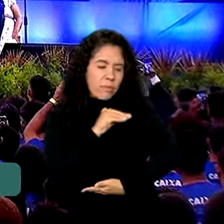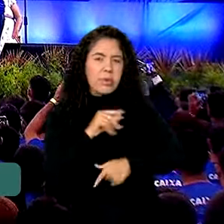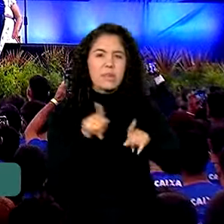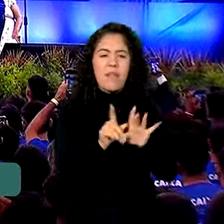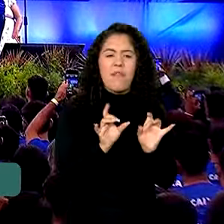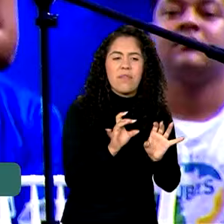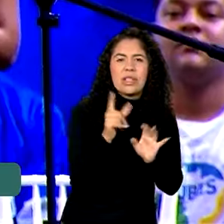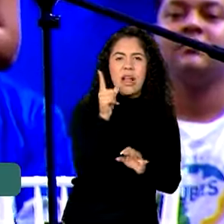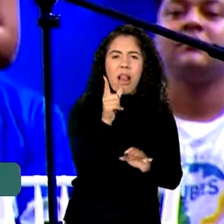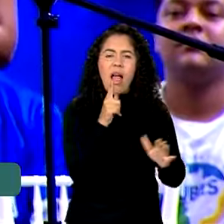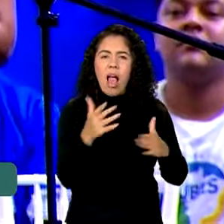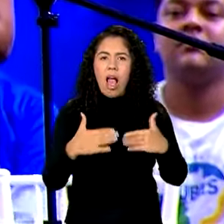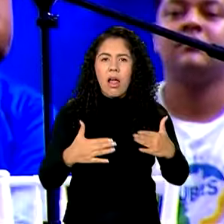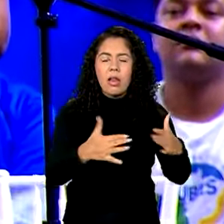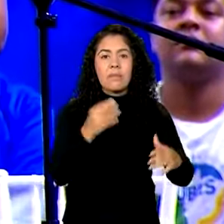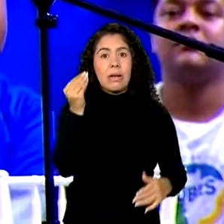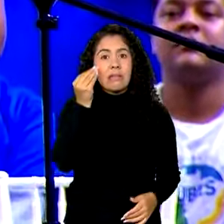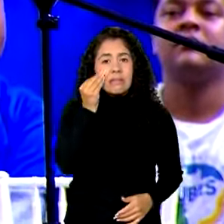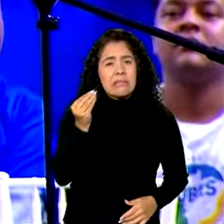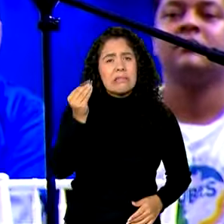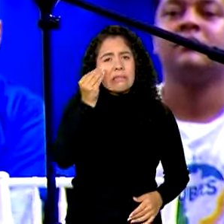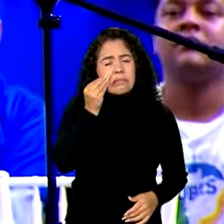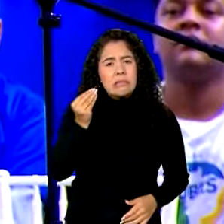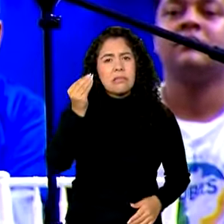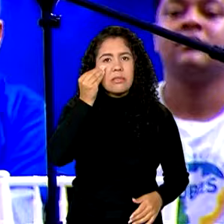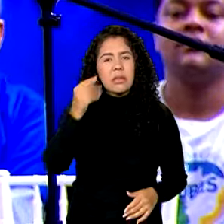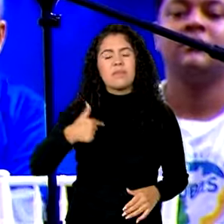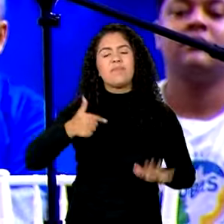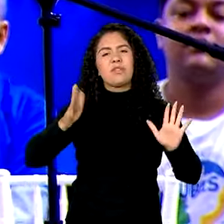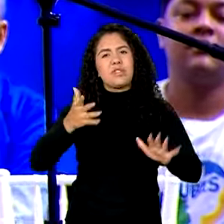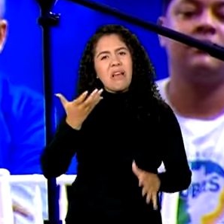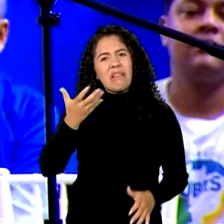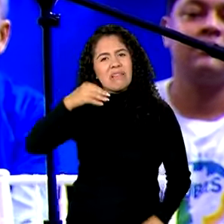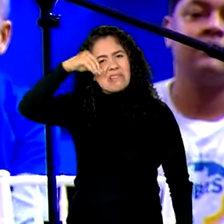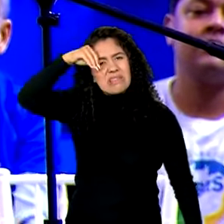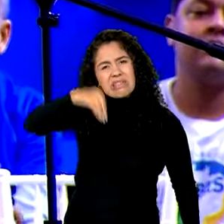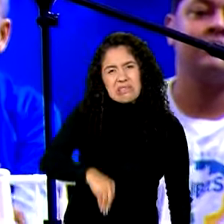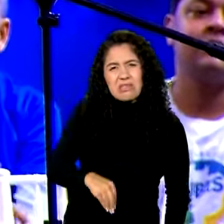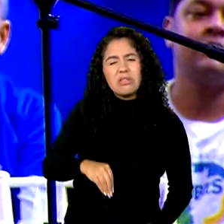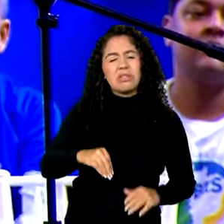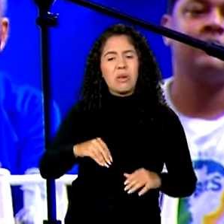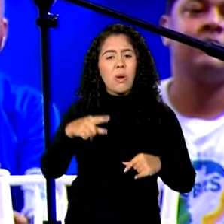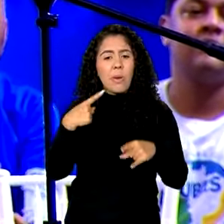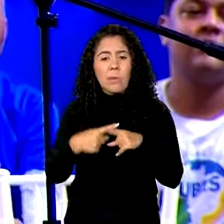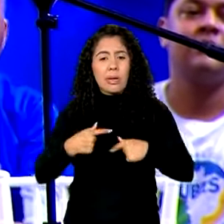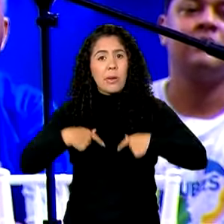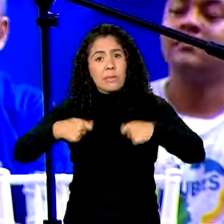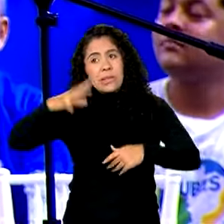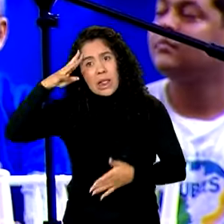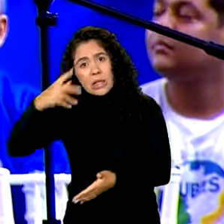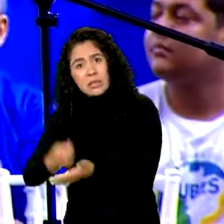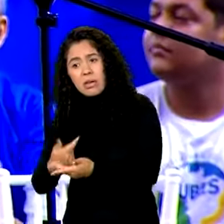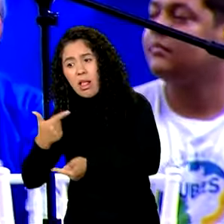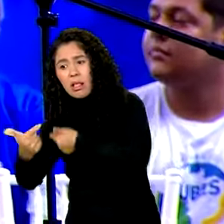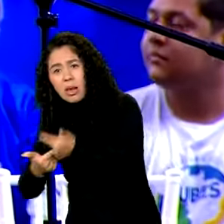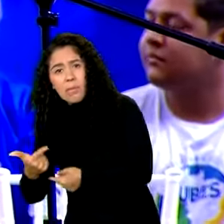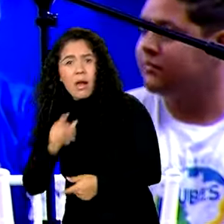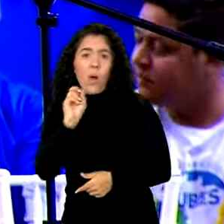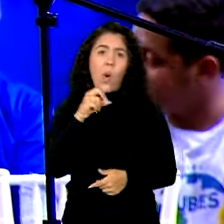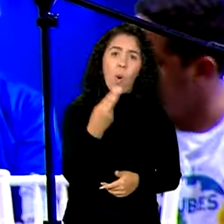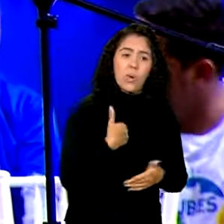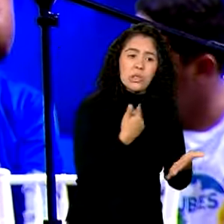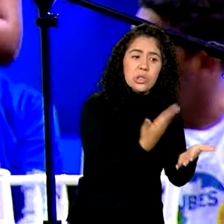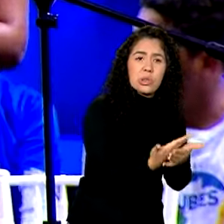de um tudo para chegar até aqui. Já cheguei a pensar em desistir dos meus estudos, porque eu tinha que decidir entre trabalhar ou